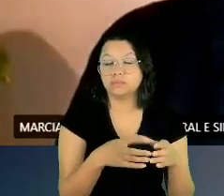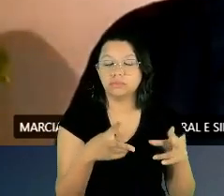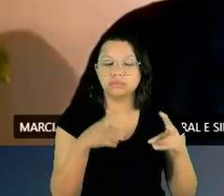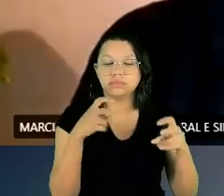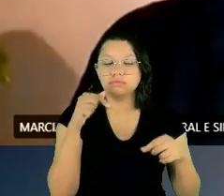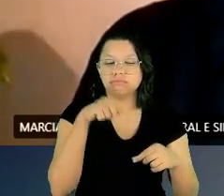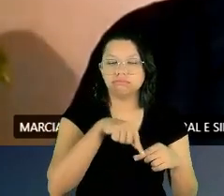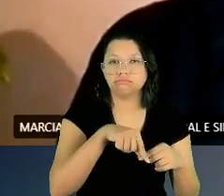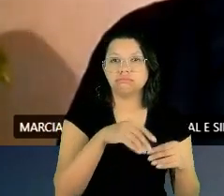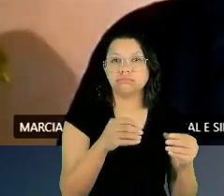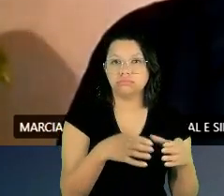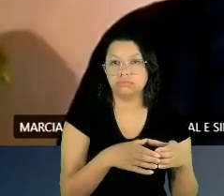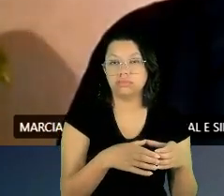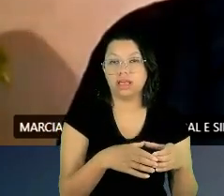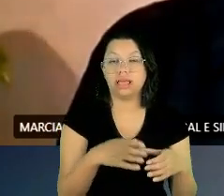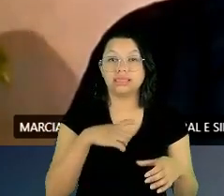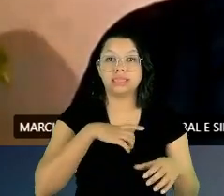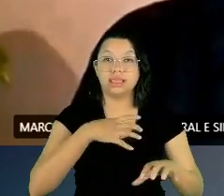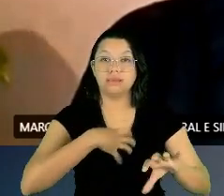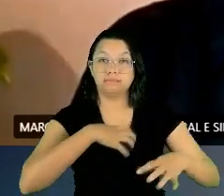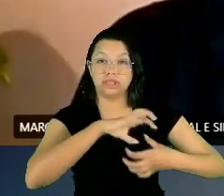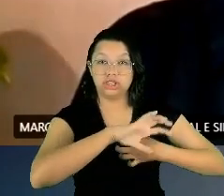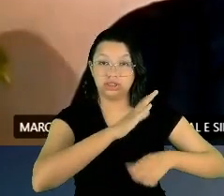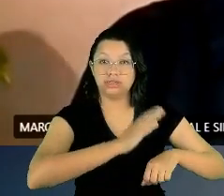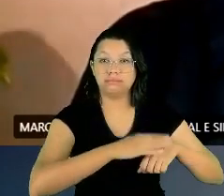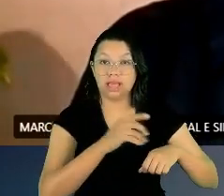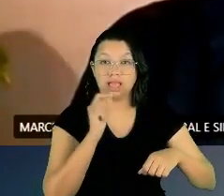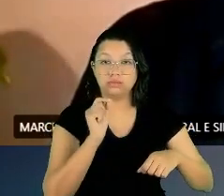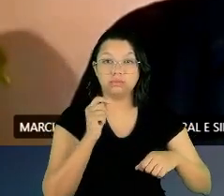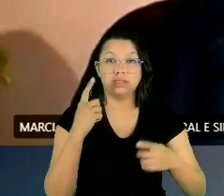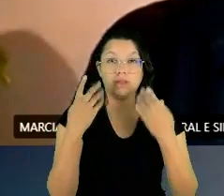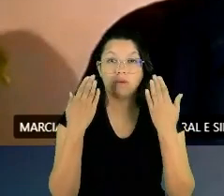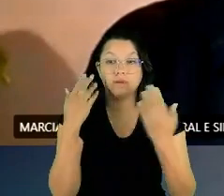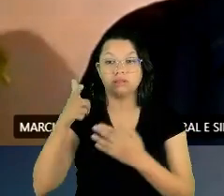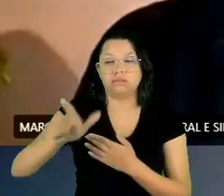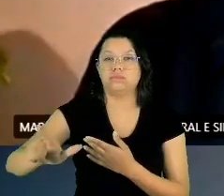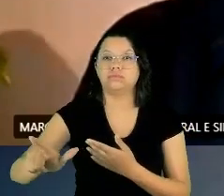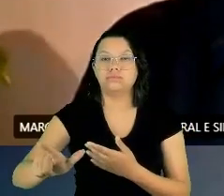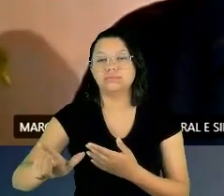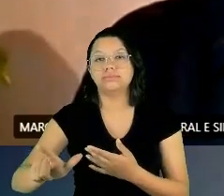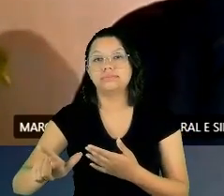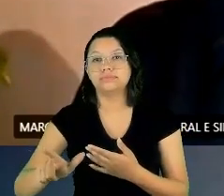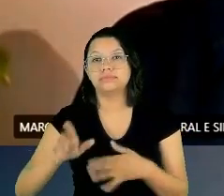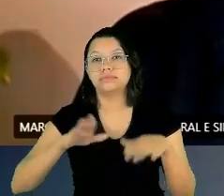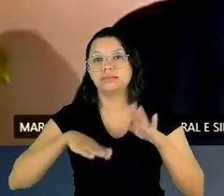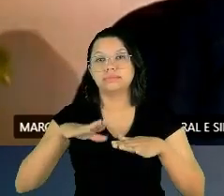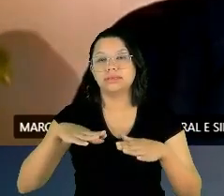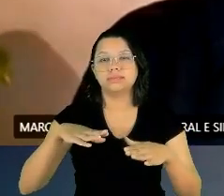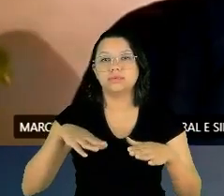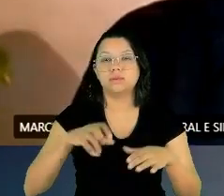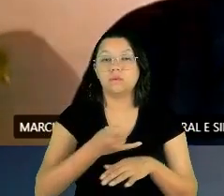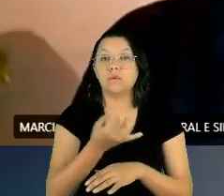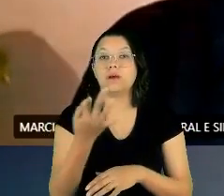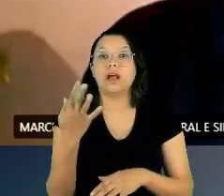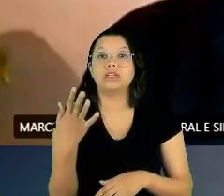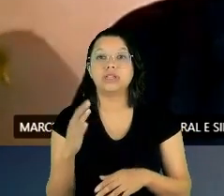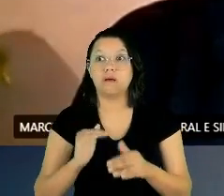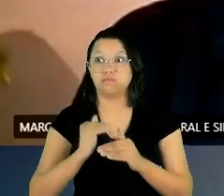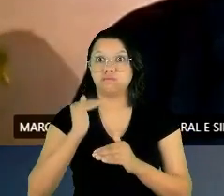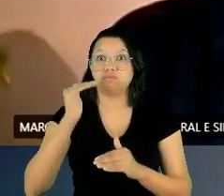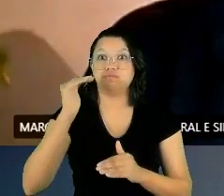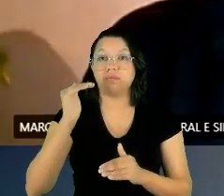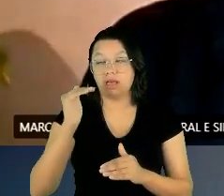me identifico com esse grupo, eu tenho mais empatia pelo sofrimento desse grupo do que pelo outro. E mesmo níveis